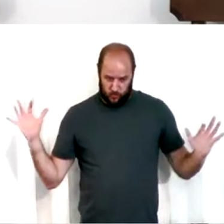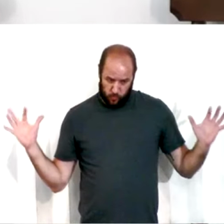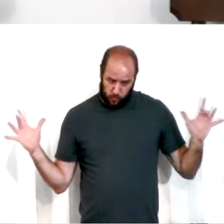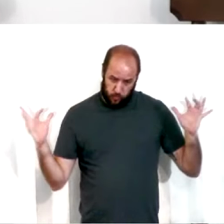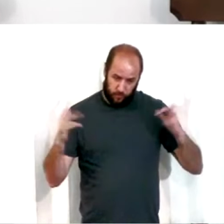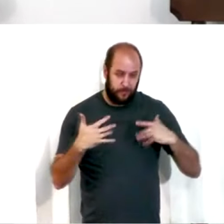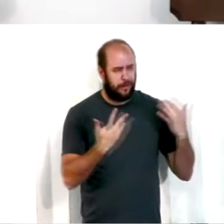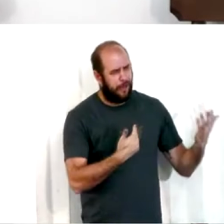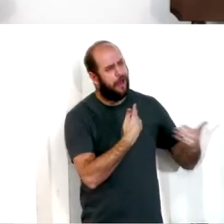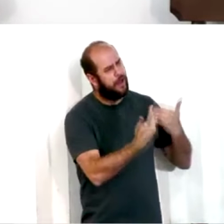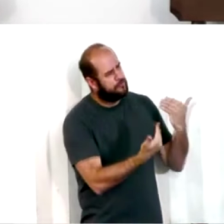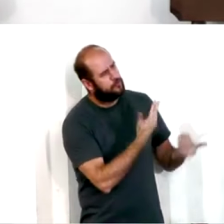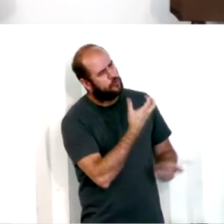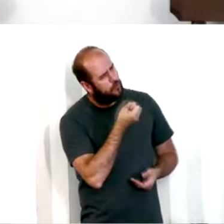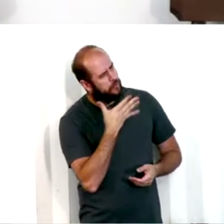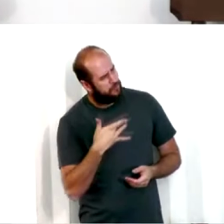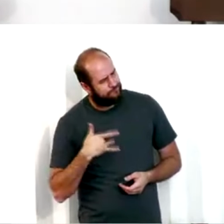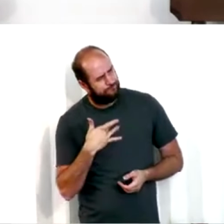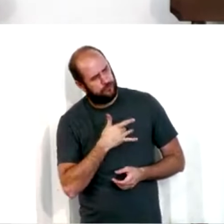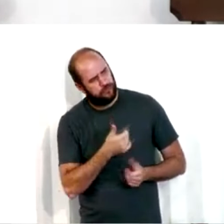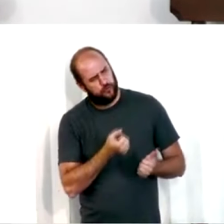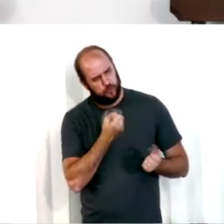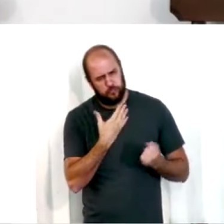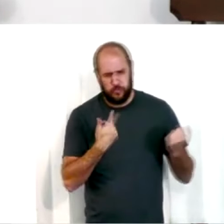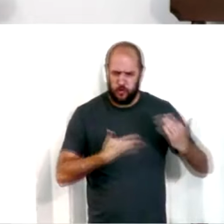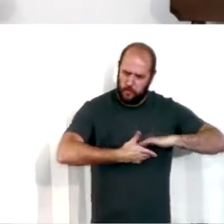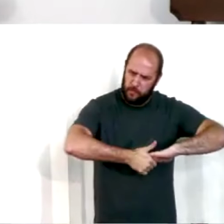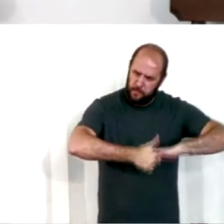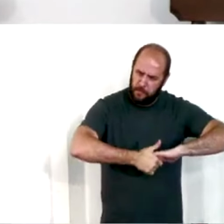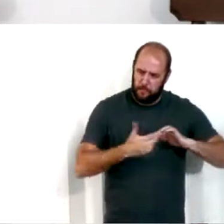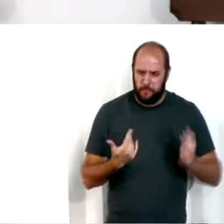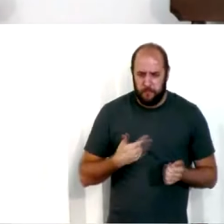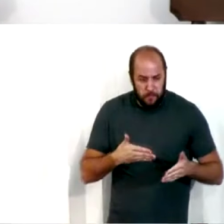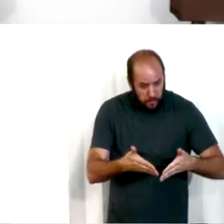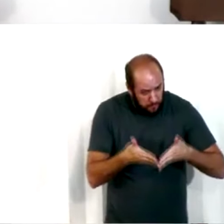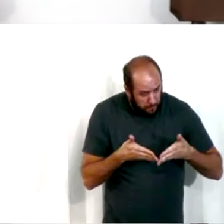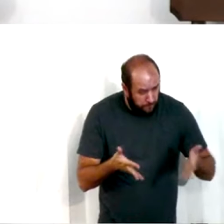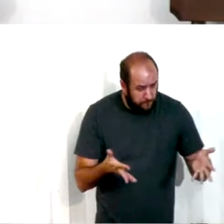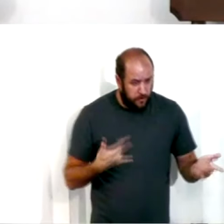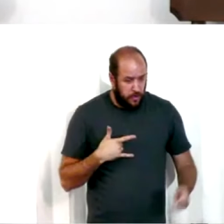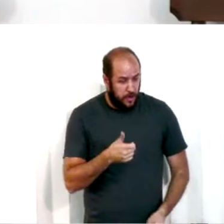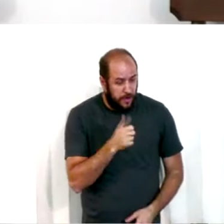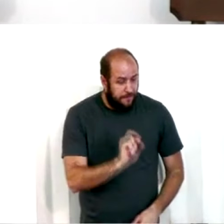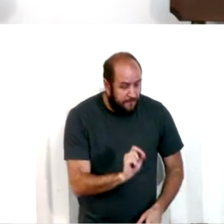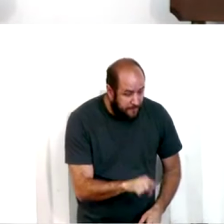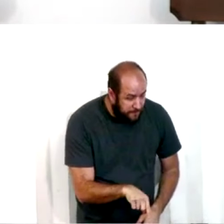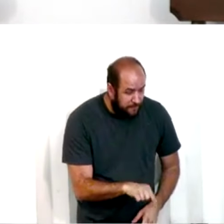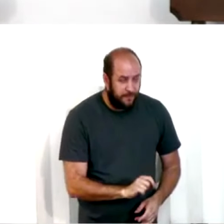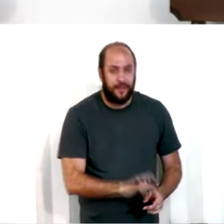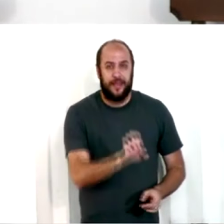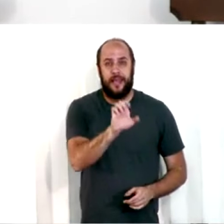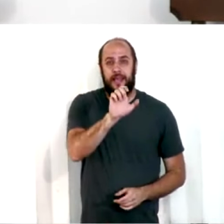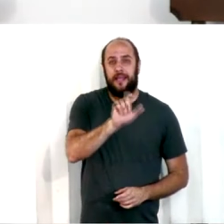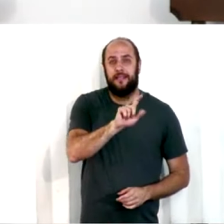seu Banks, tudo bem? Como é que vai? Prazer conhecê-lo, Dona Vicência, que prazer. Quem é essa menininha linda? Dona